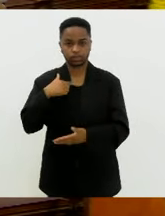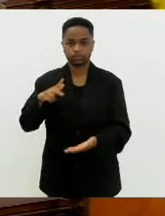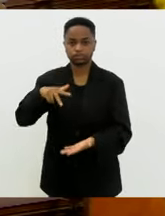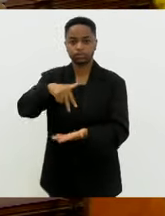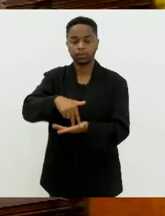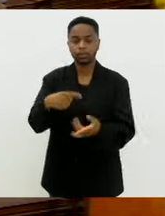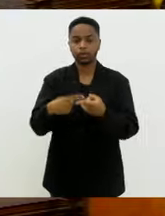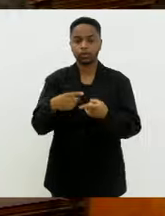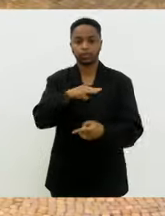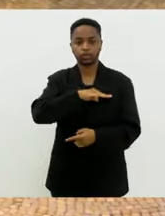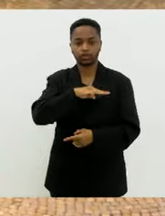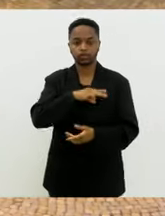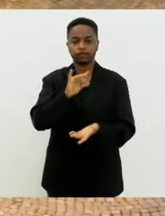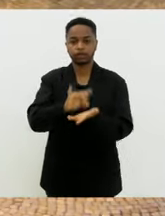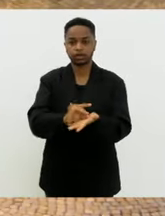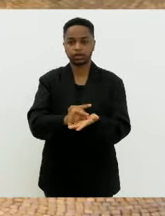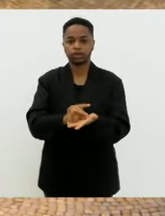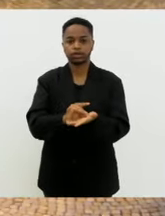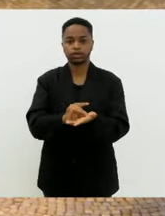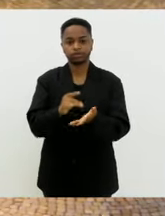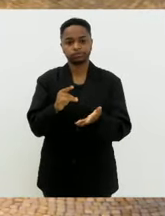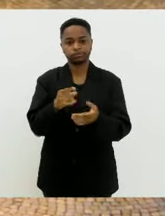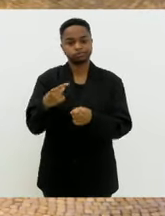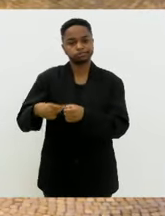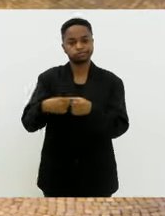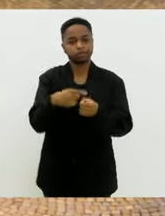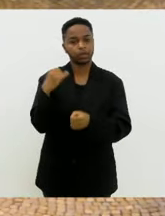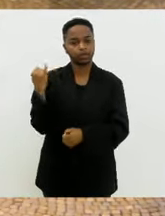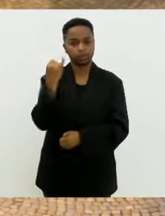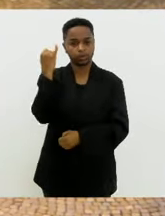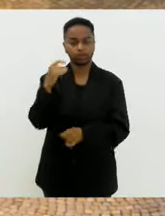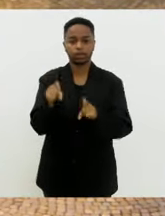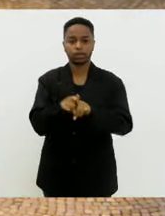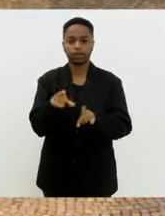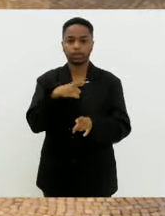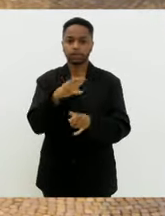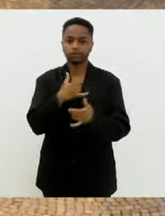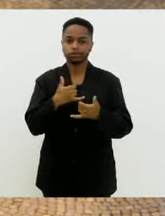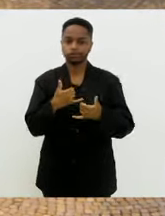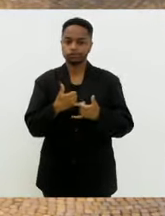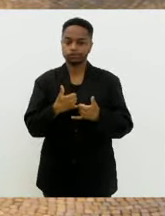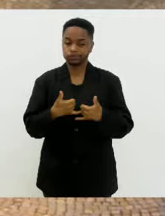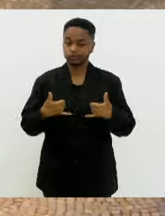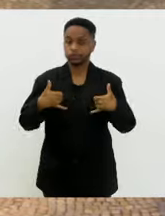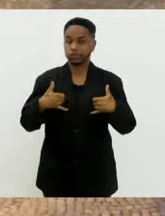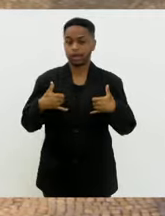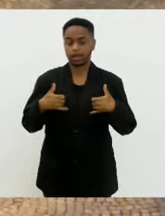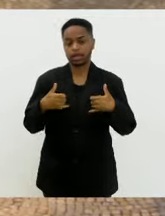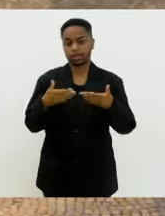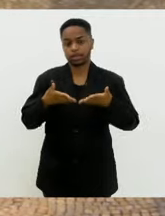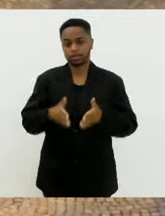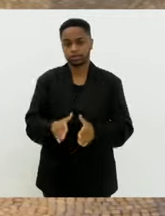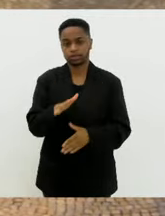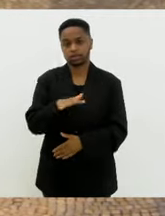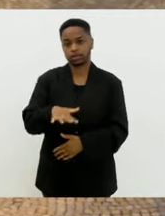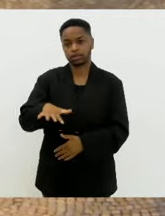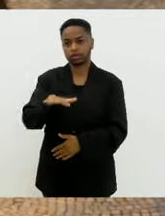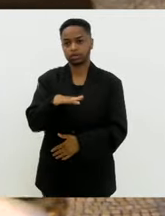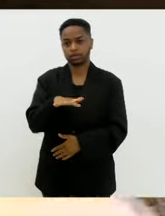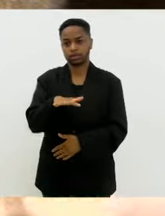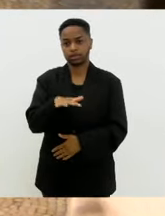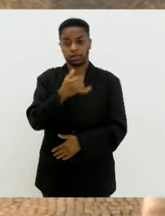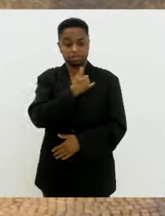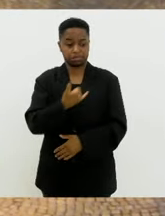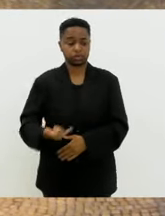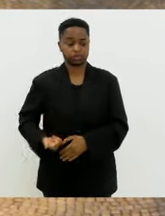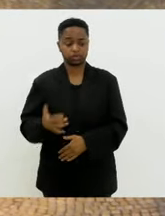Madureira, de fato, um bairro muito importante. Tive o privilégio de nascer nessa região. O imperador já se posicionou aí, do lado de